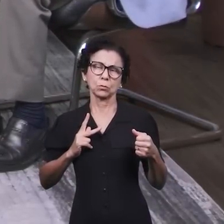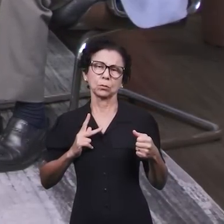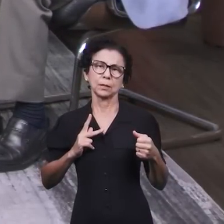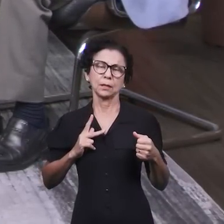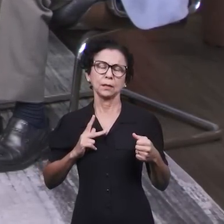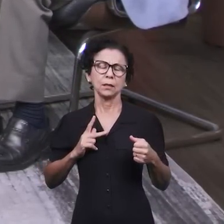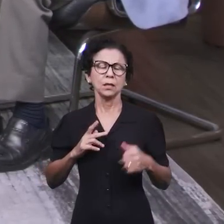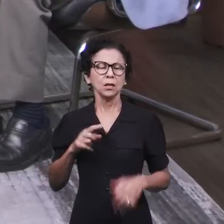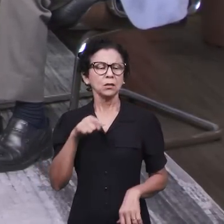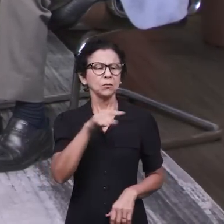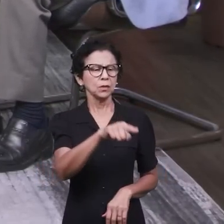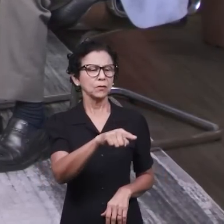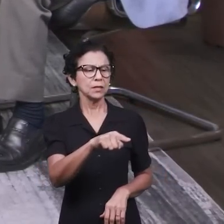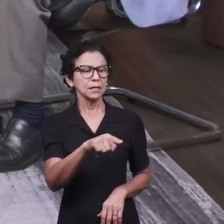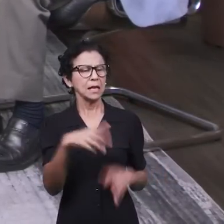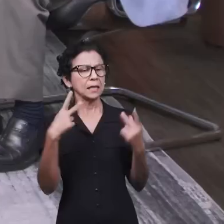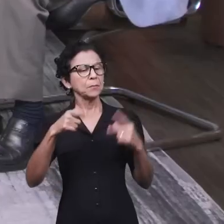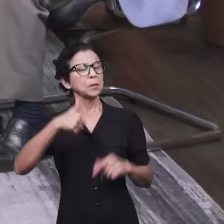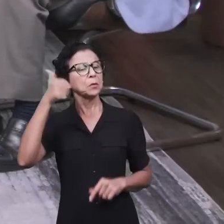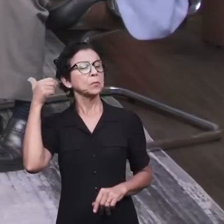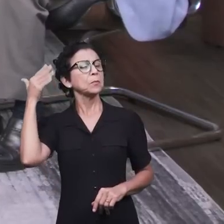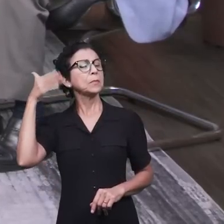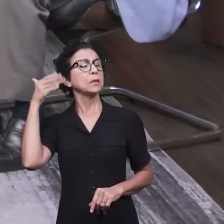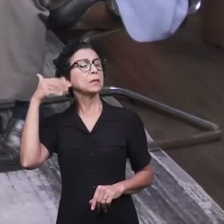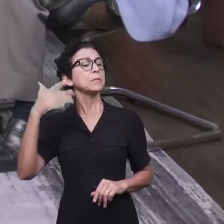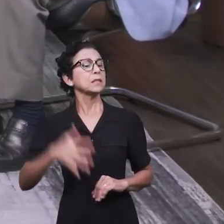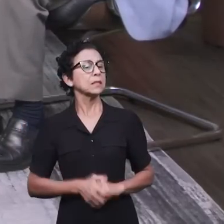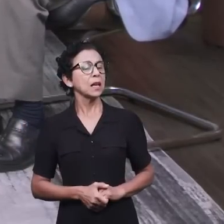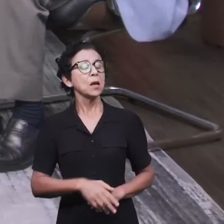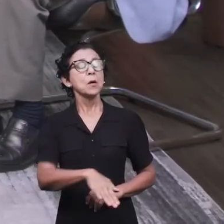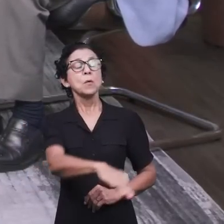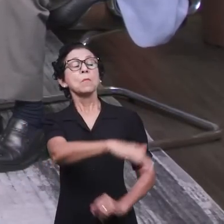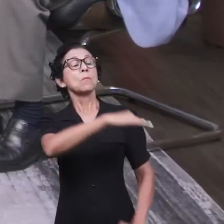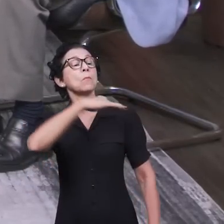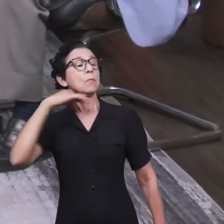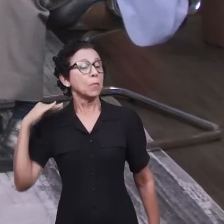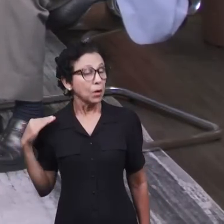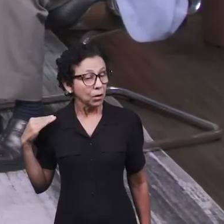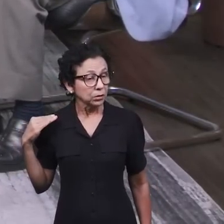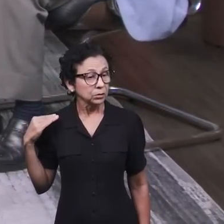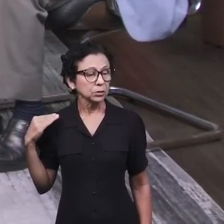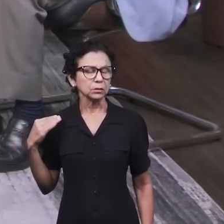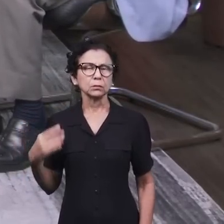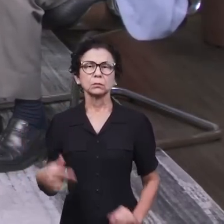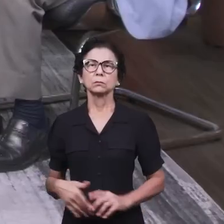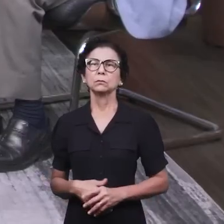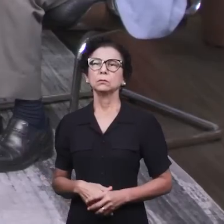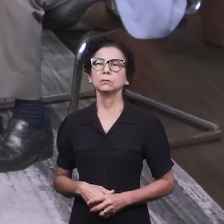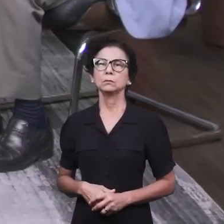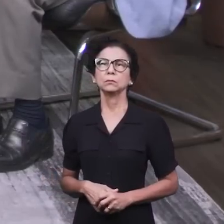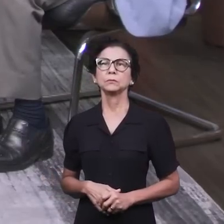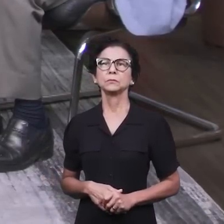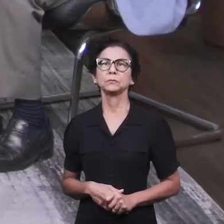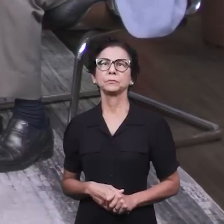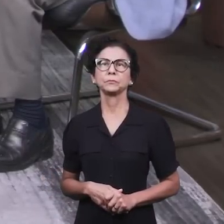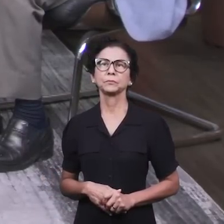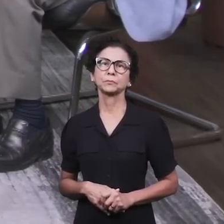Você pregou a primeira mensagem? Cadê ele? Morte.